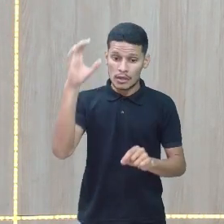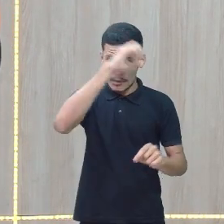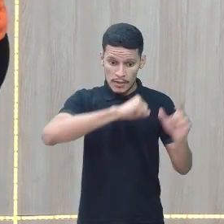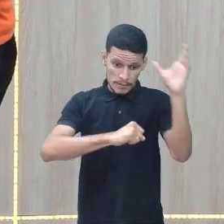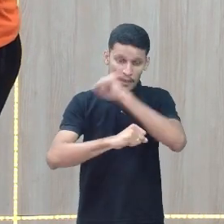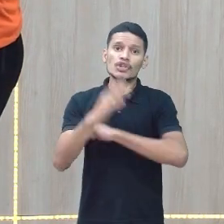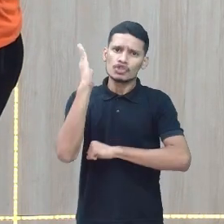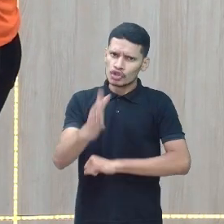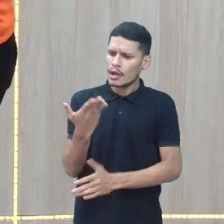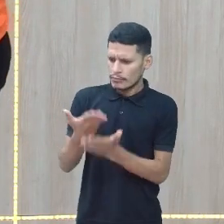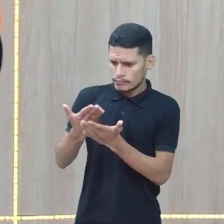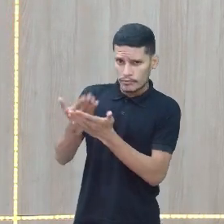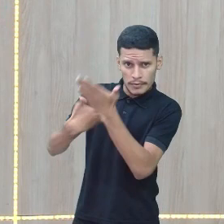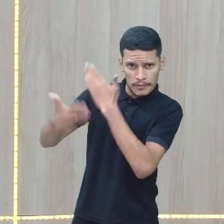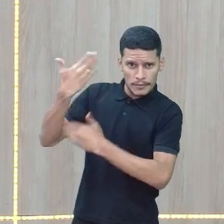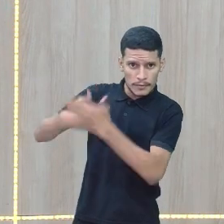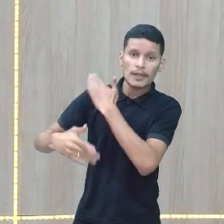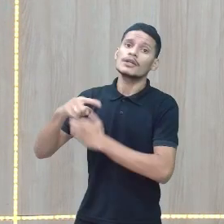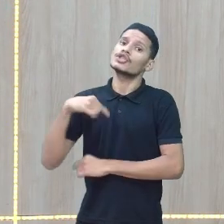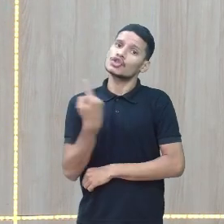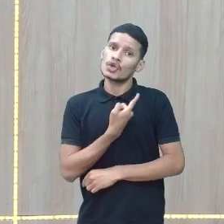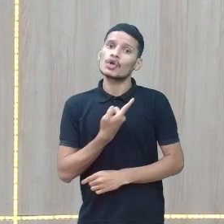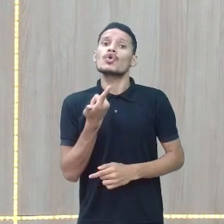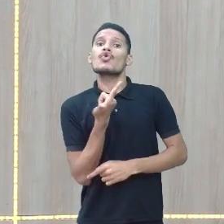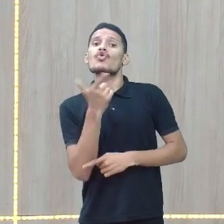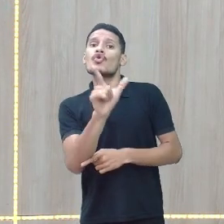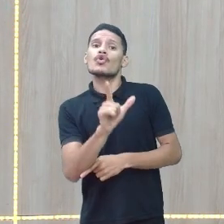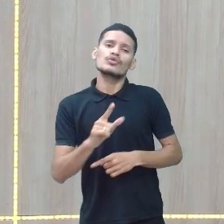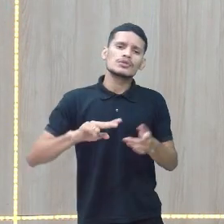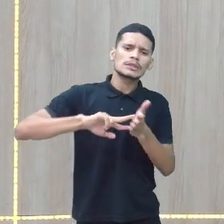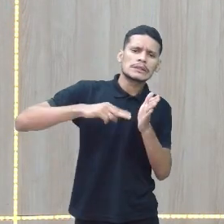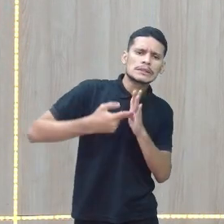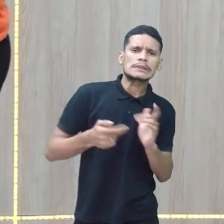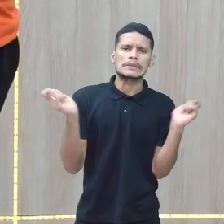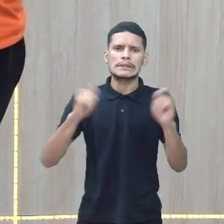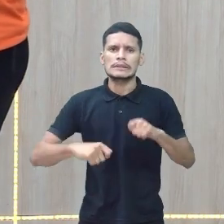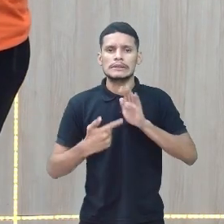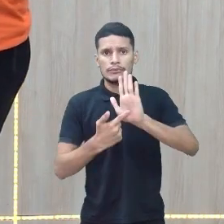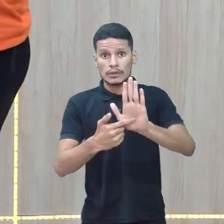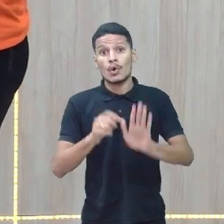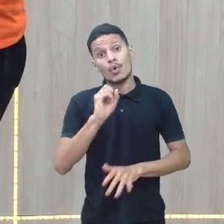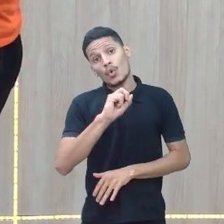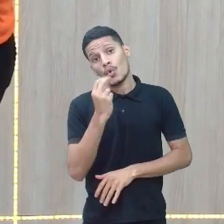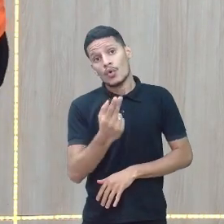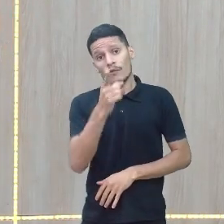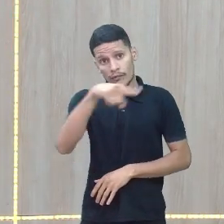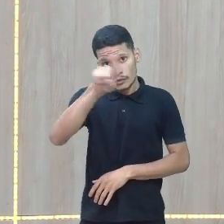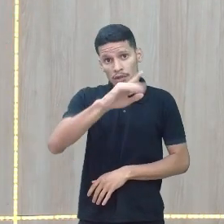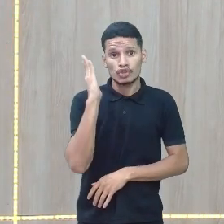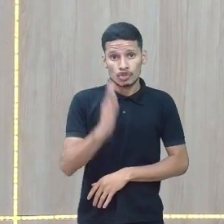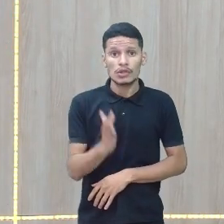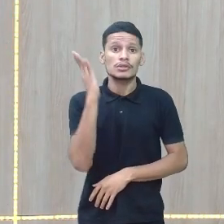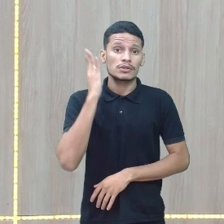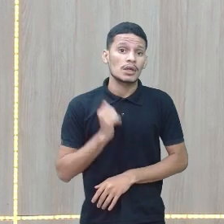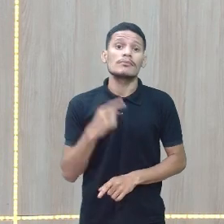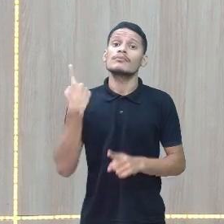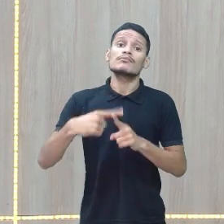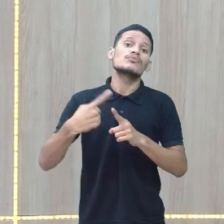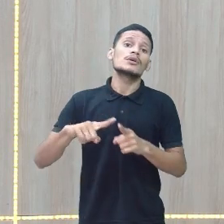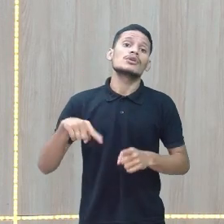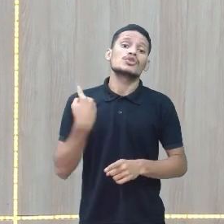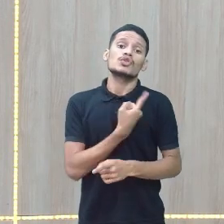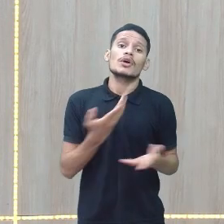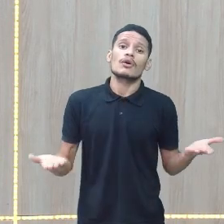vimos, vamos aprender outras formas também. Ou talvez vocês já sabem porque aqui é apenas um reforço.